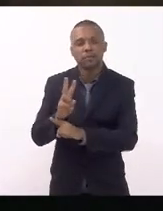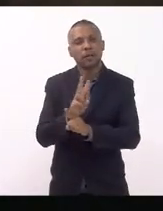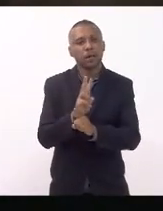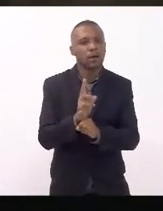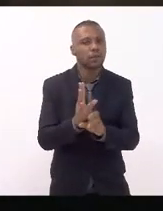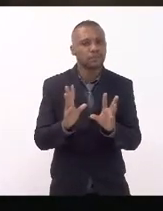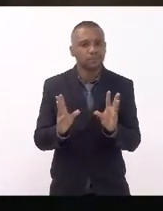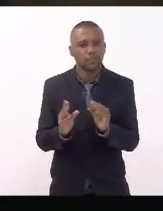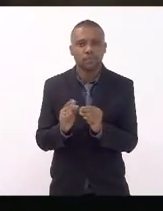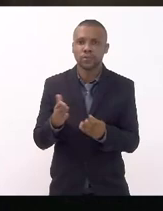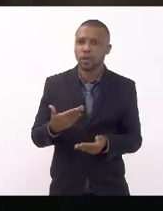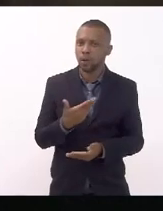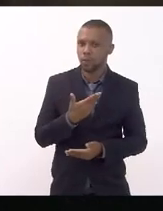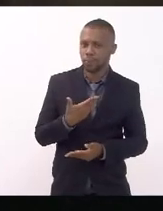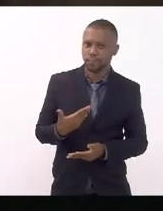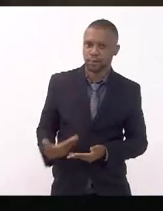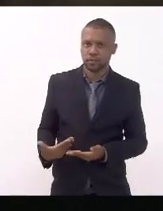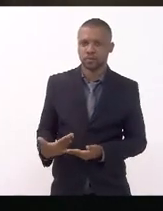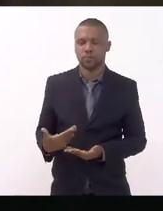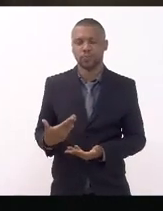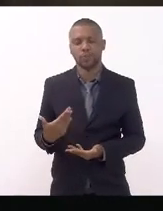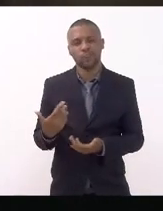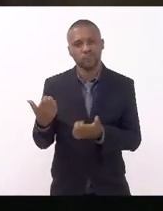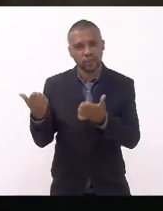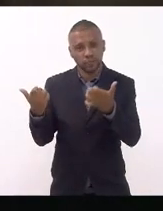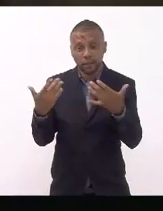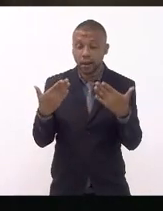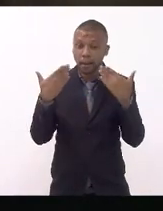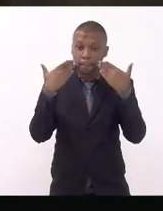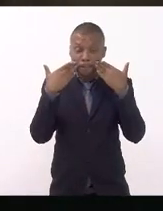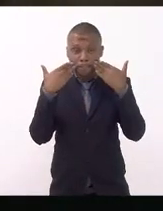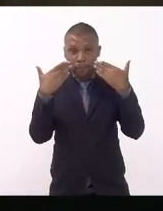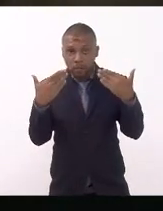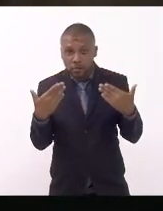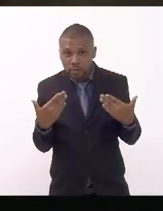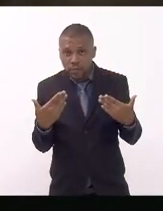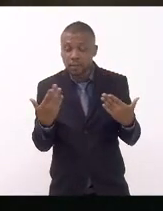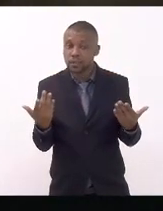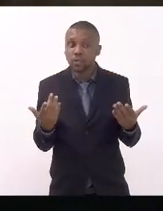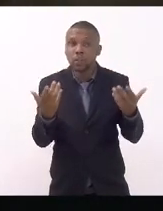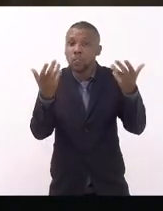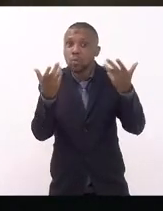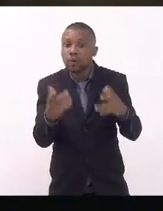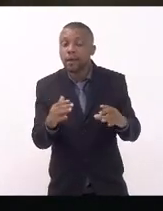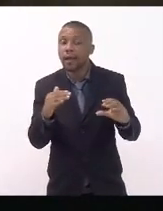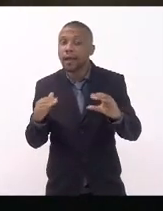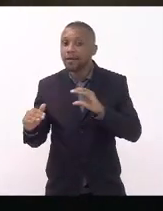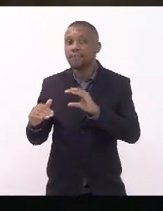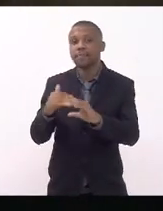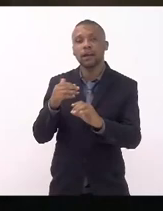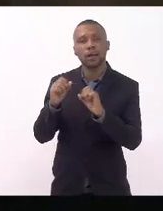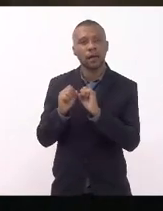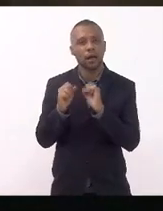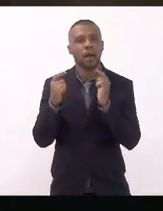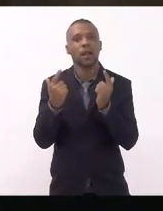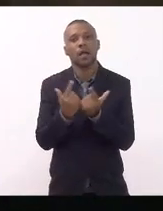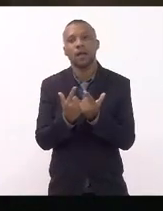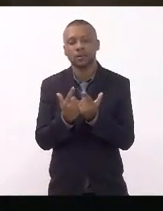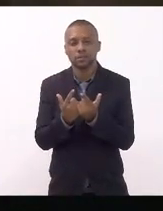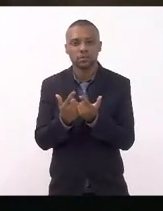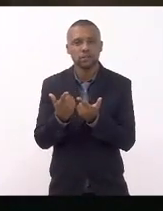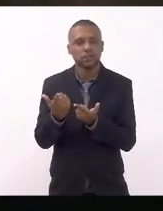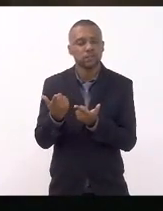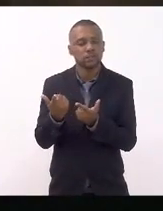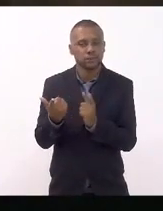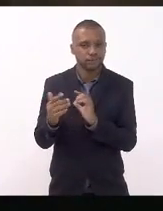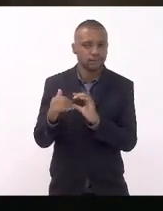o governador fala publicamente que não vai enviar à Assembleia Legislativa a